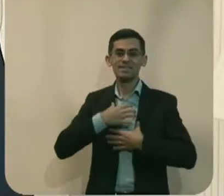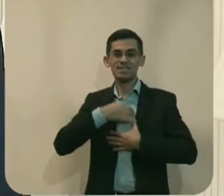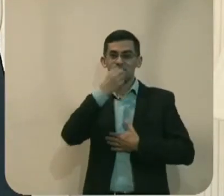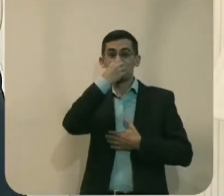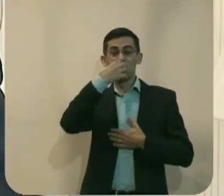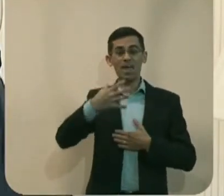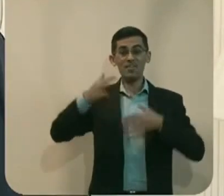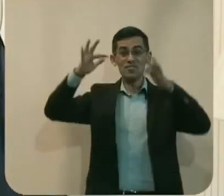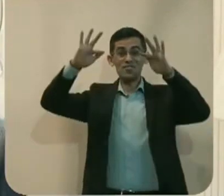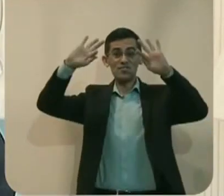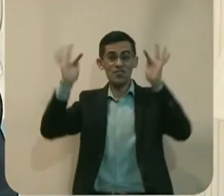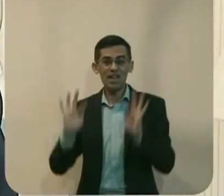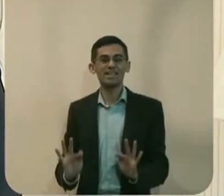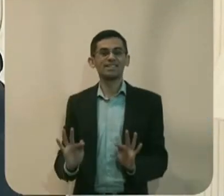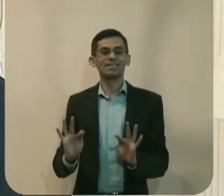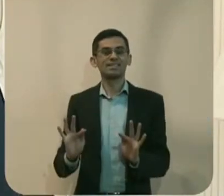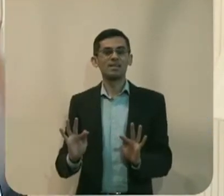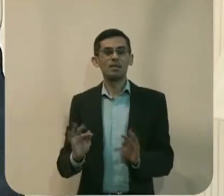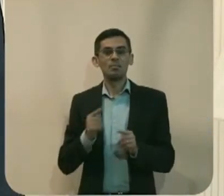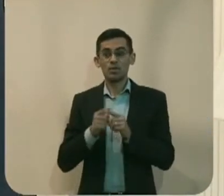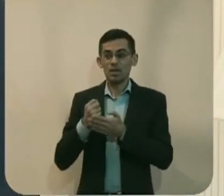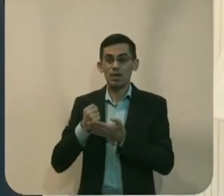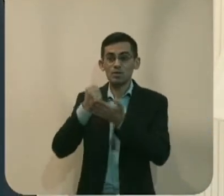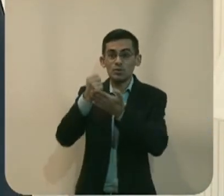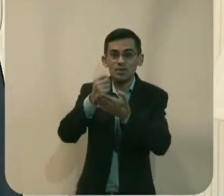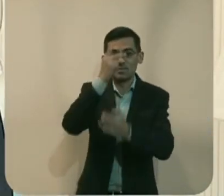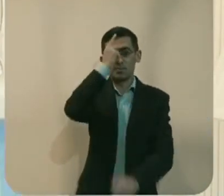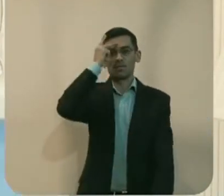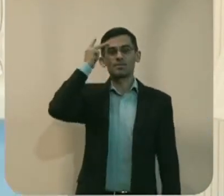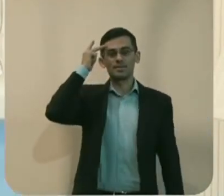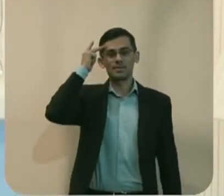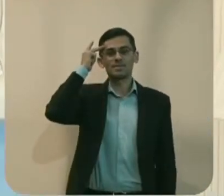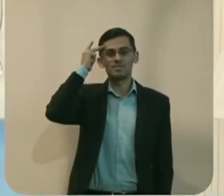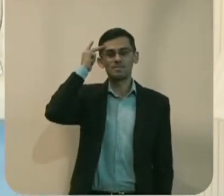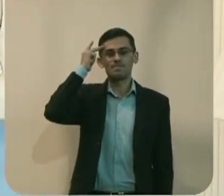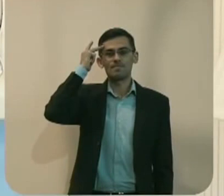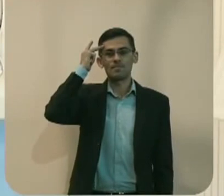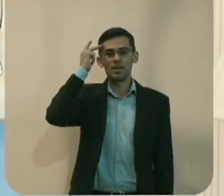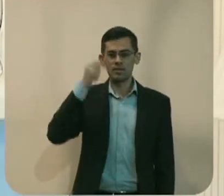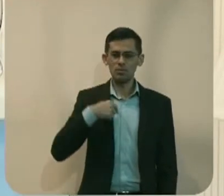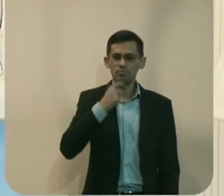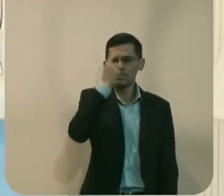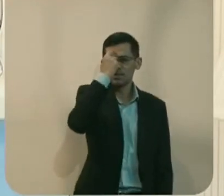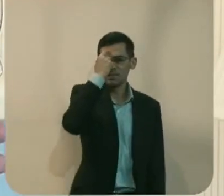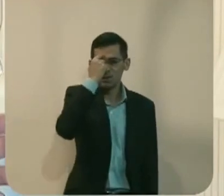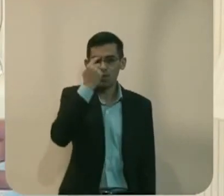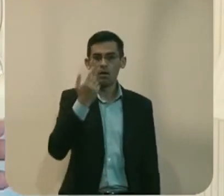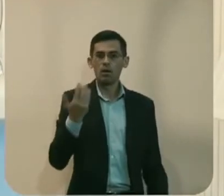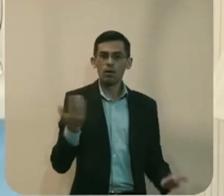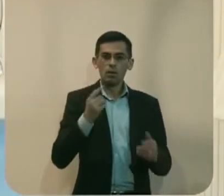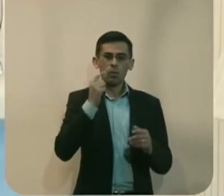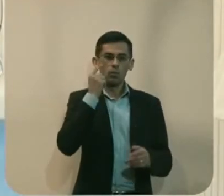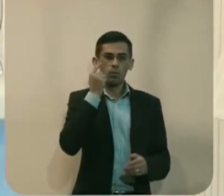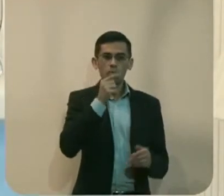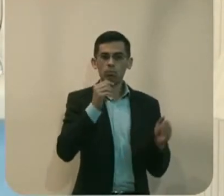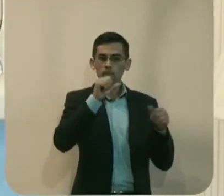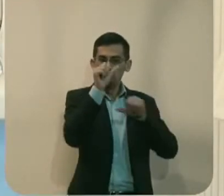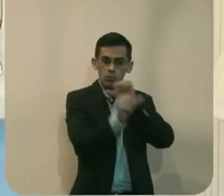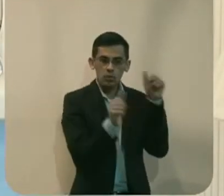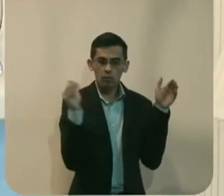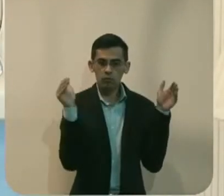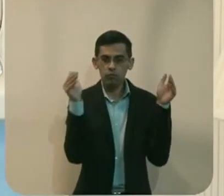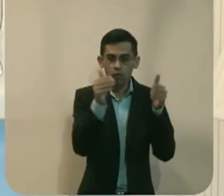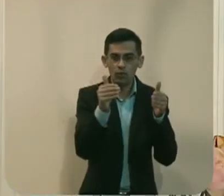tão bem, ela ficou feliz, porque ela está ajudando pessoas. E eu fico pensando, olha, quando a gente muda o foco